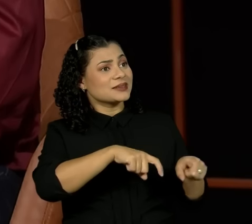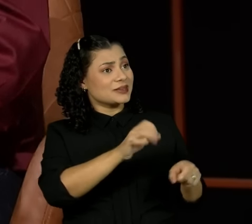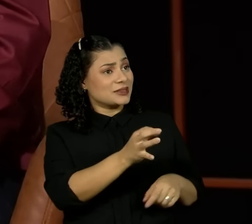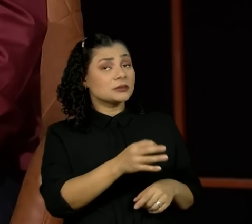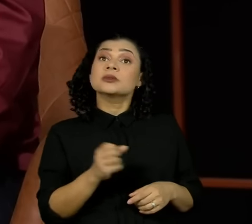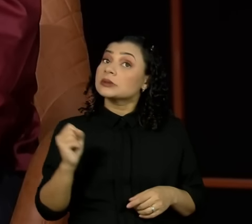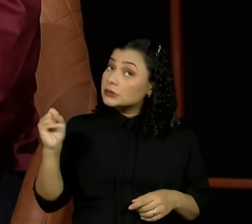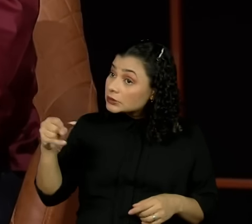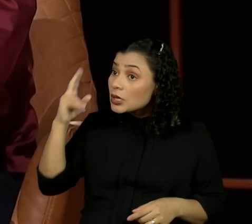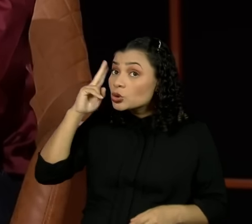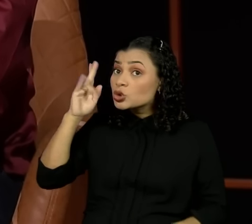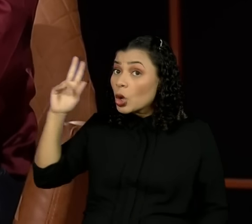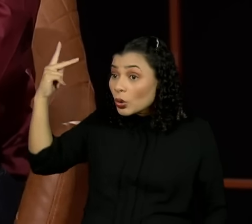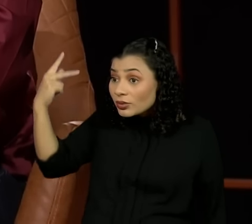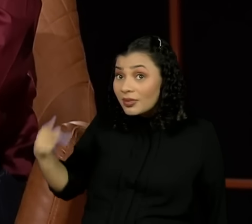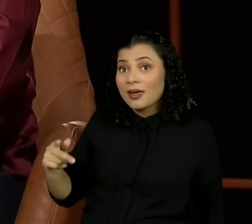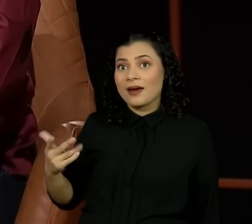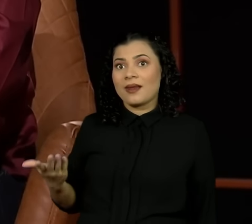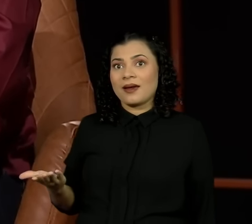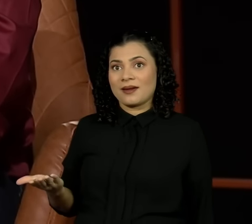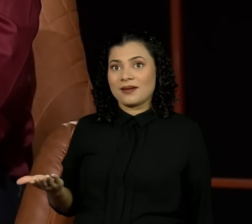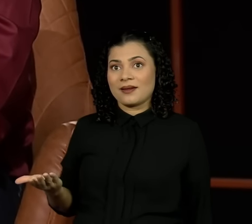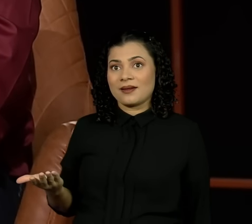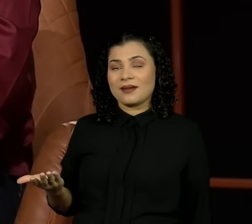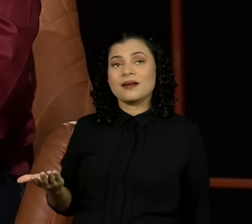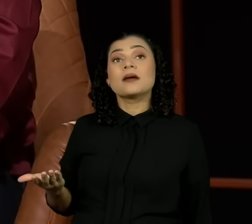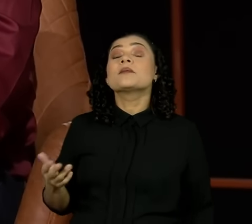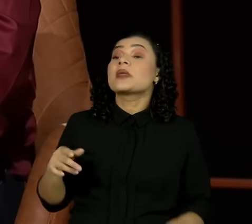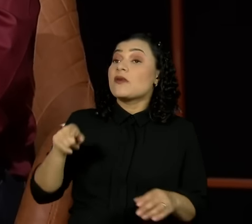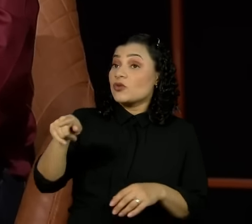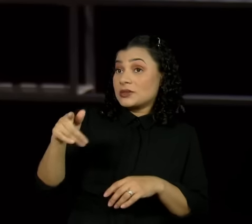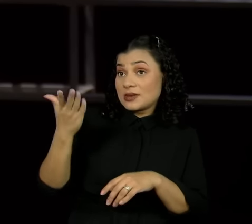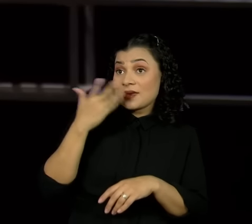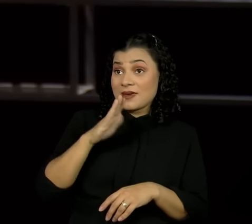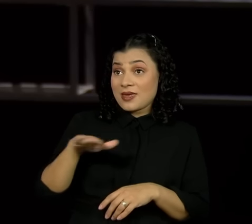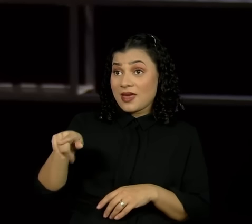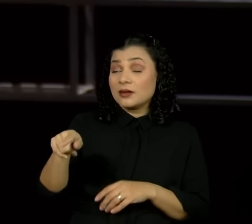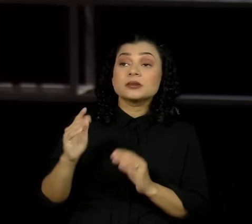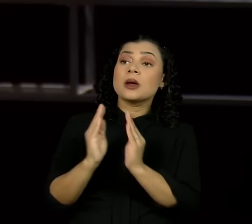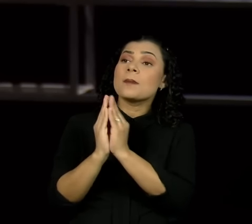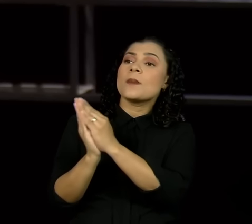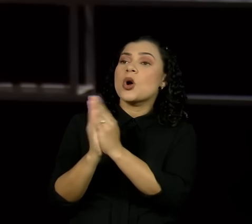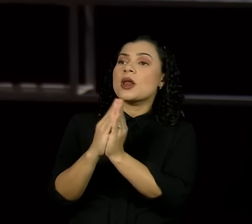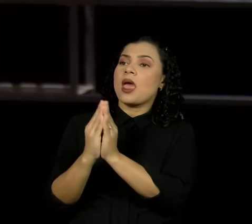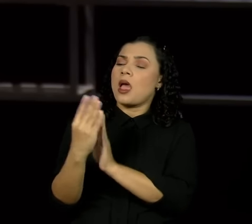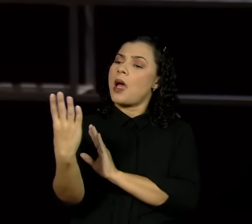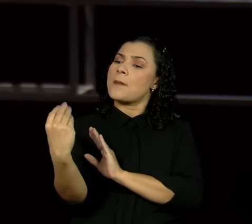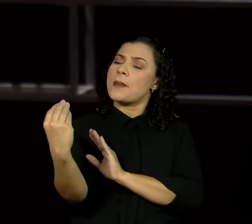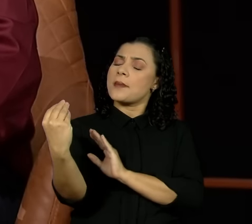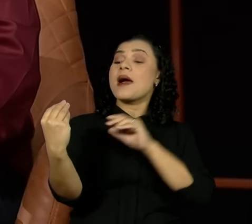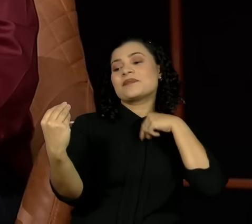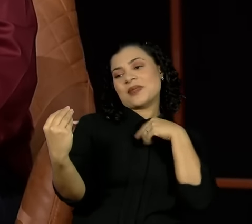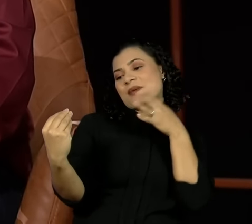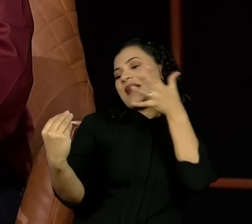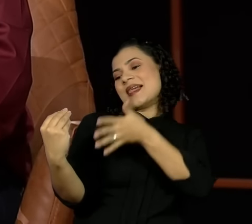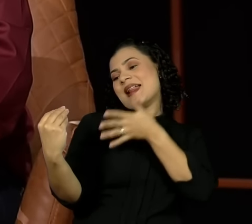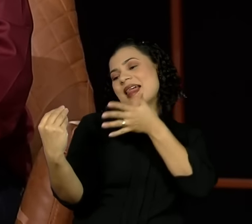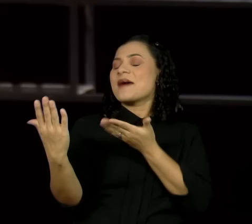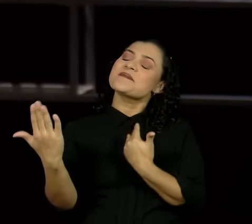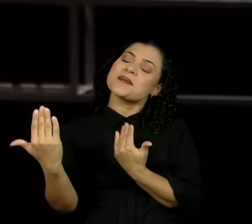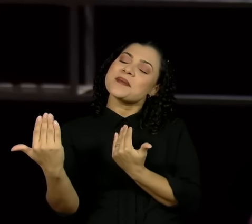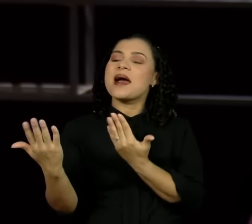os sonhos dela. Veja, você, quando você era criança, a boneca, você falava com a boneca e a boneca te respondia.